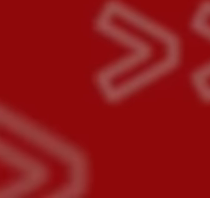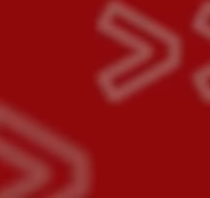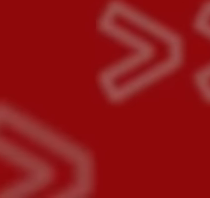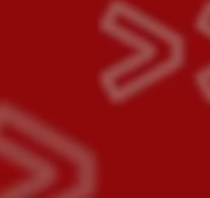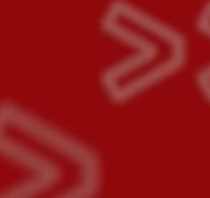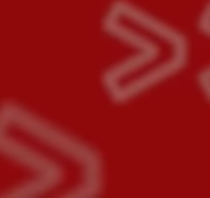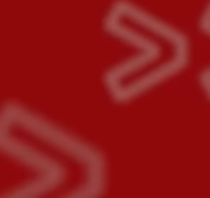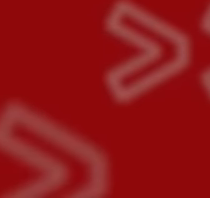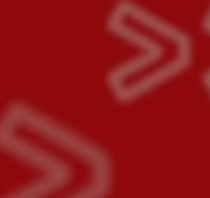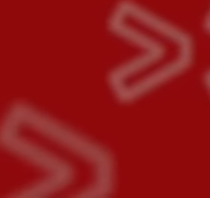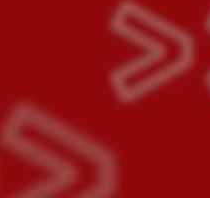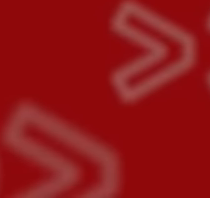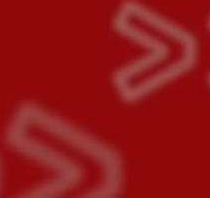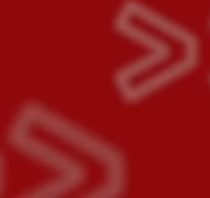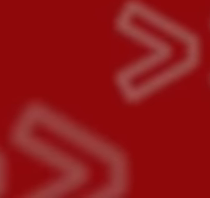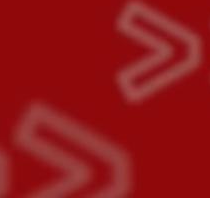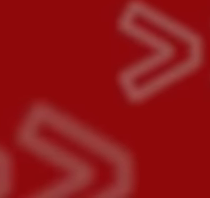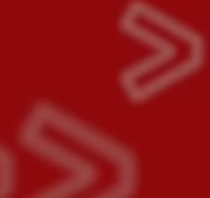e